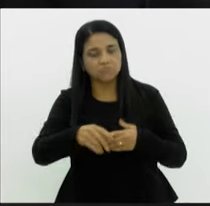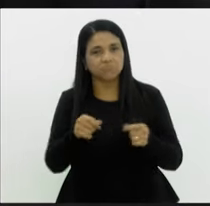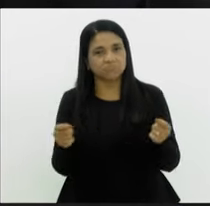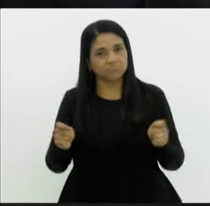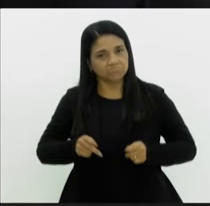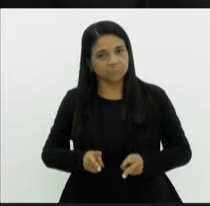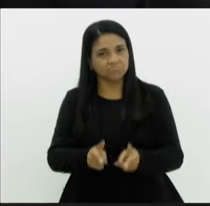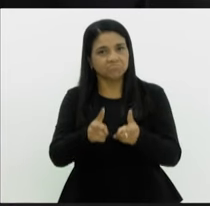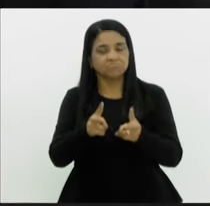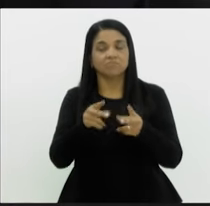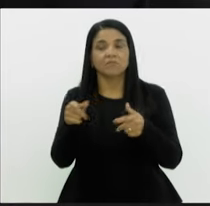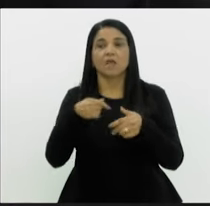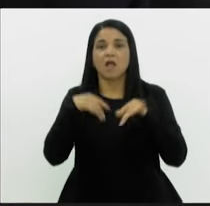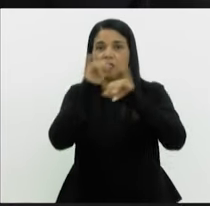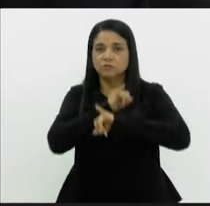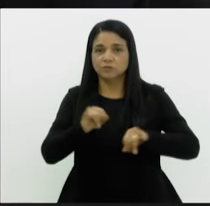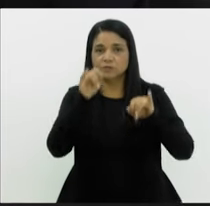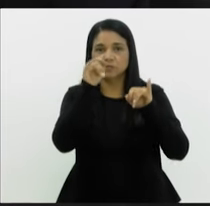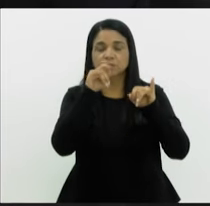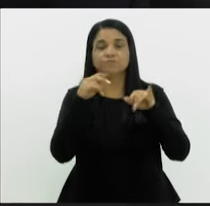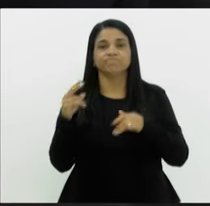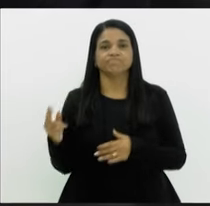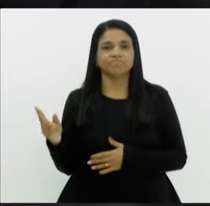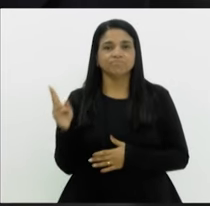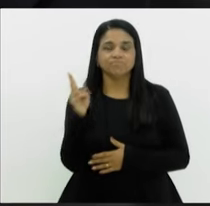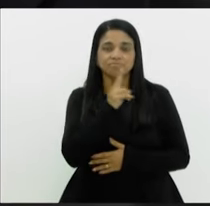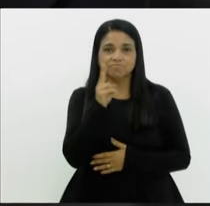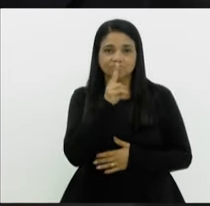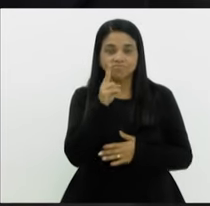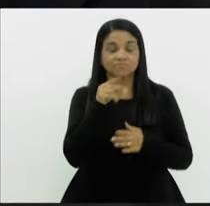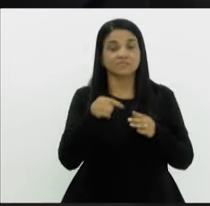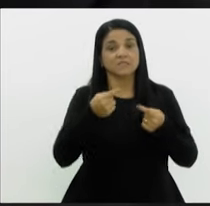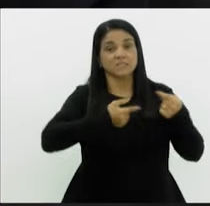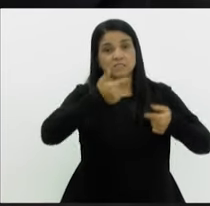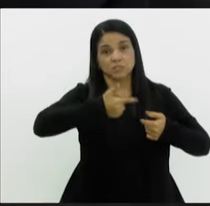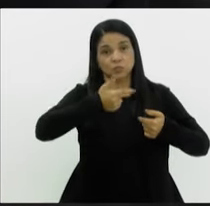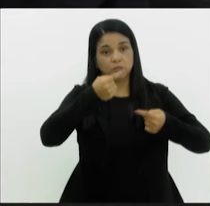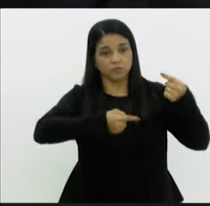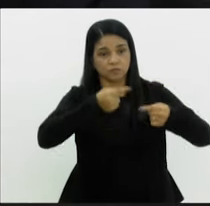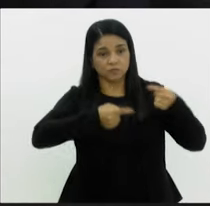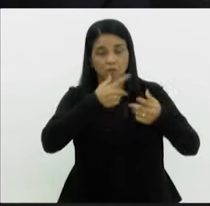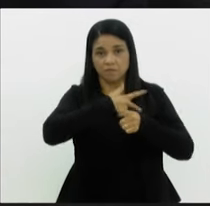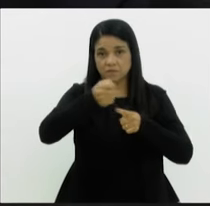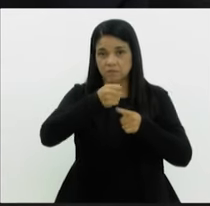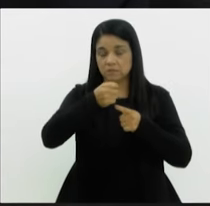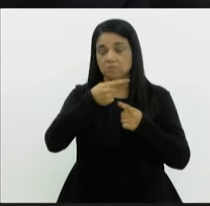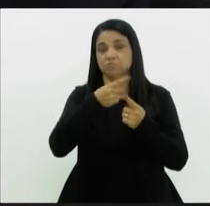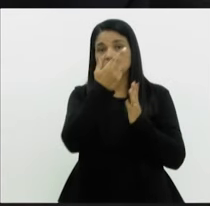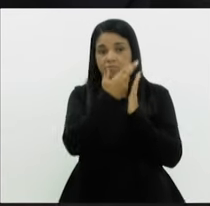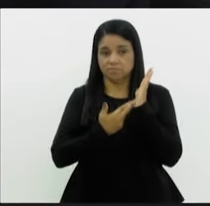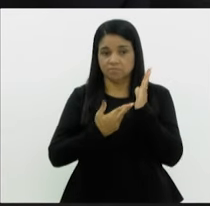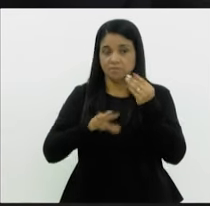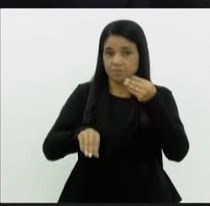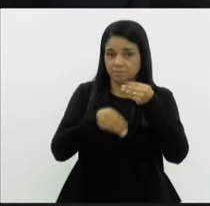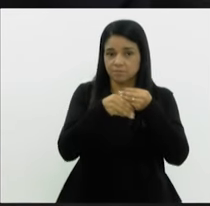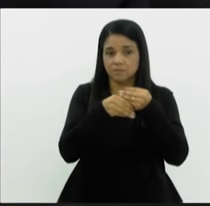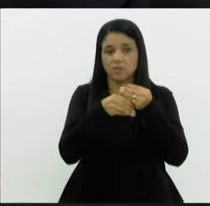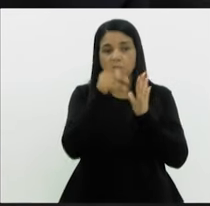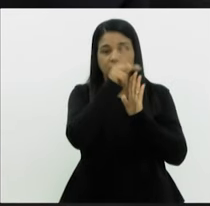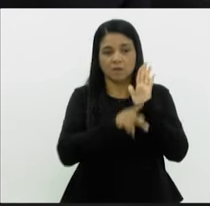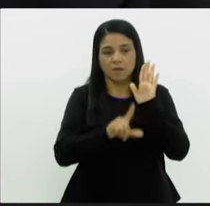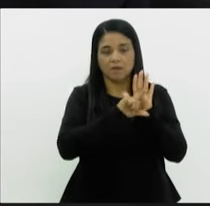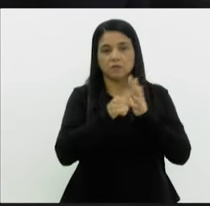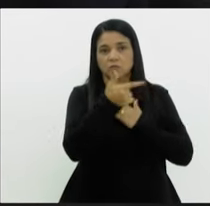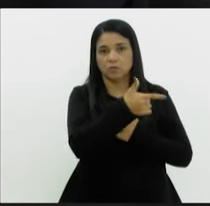presidência. Anuncio, em tramitação ordinária, em segunda discussão, redação do vencido assim emendada, projeto de lei